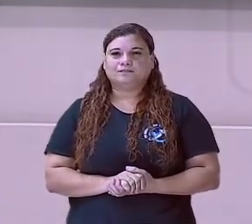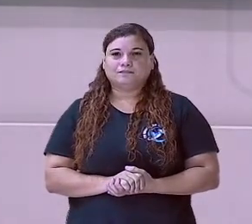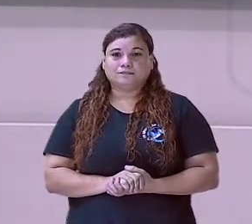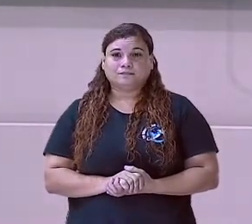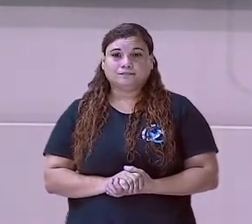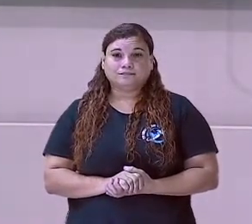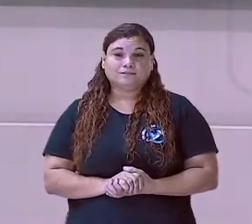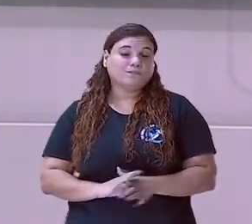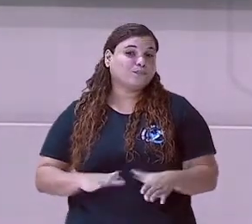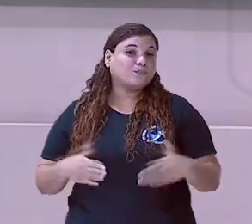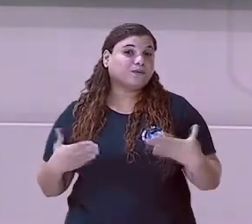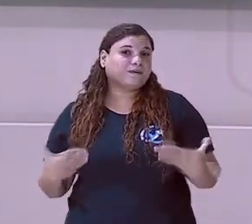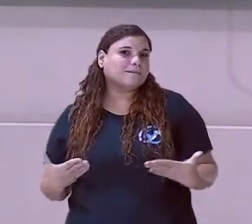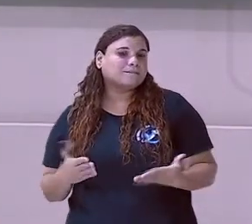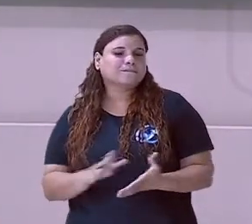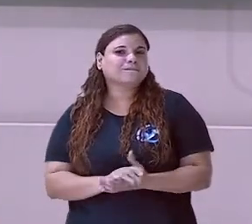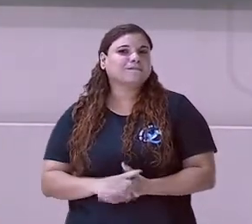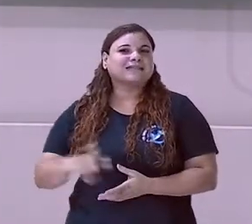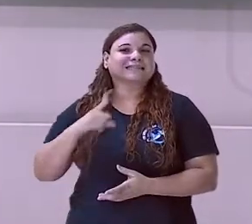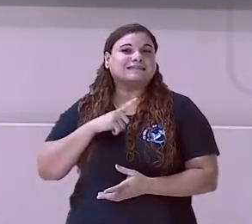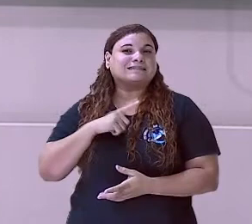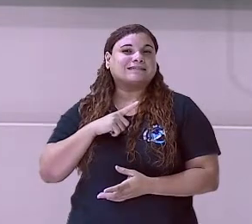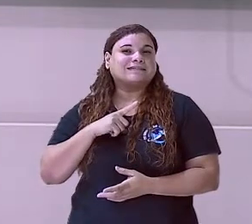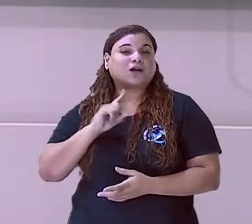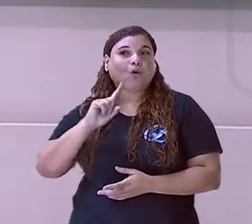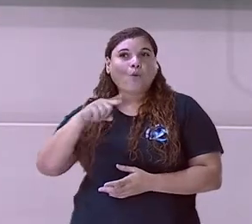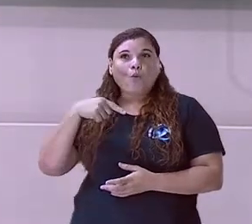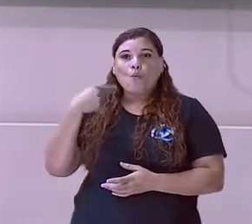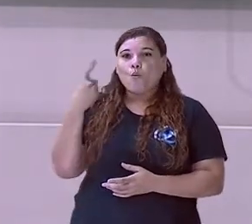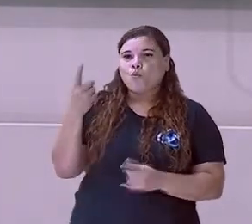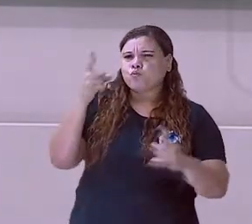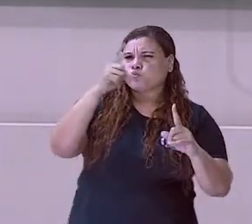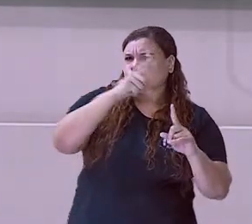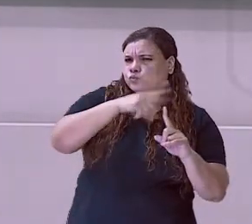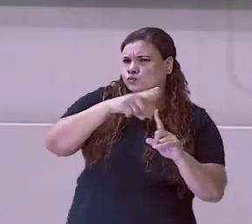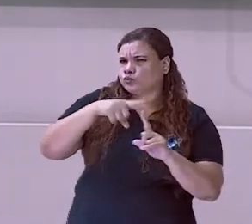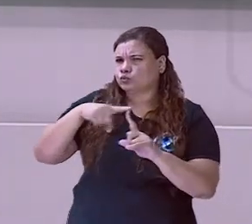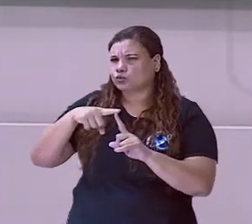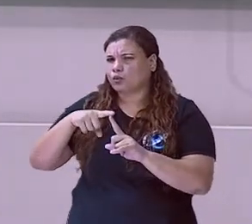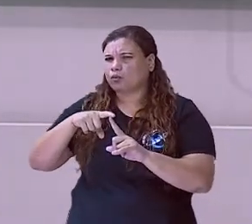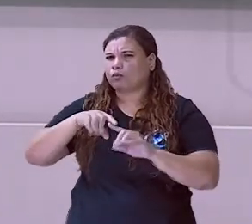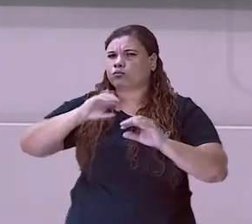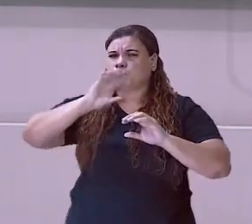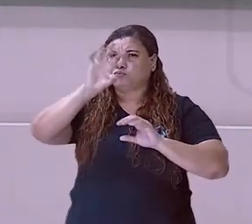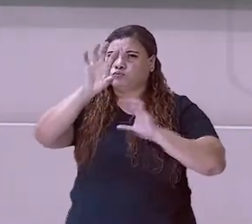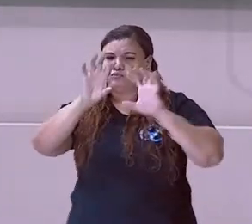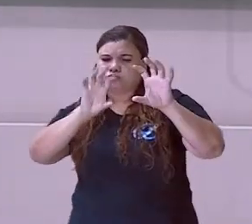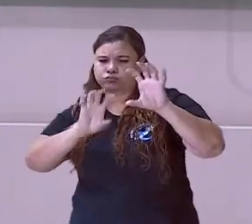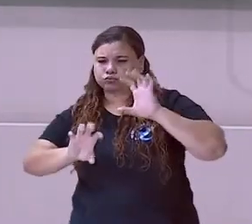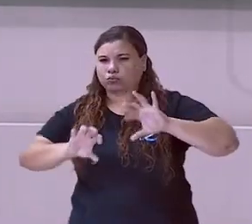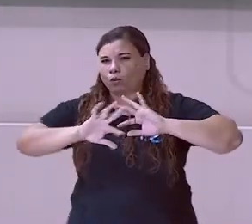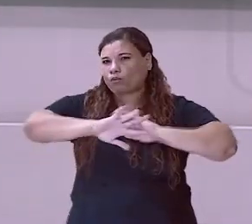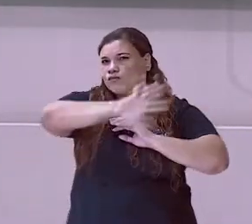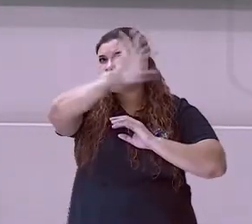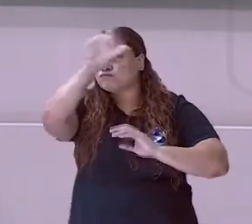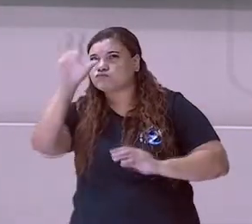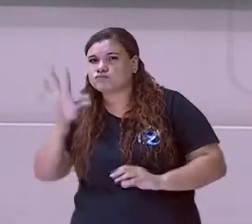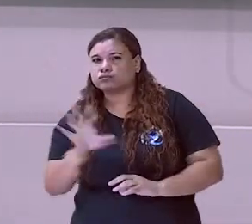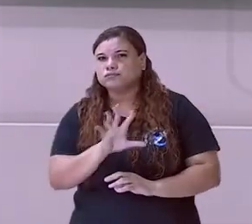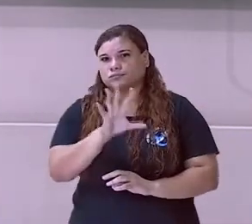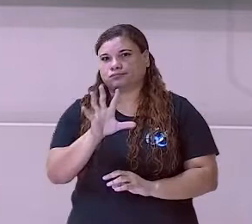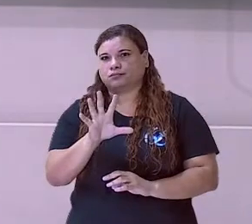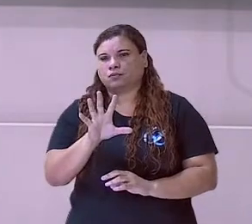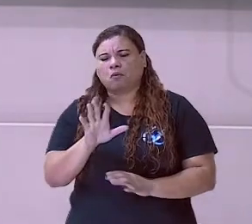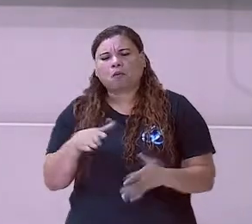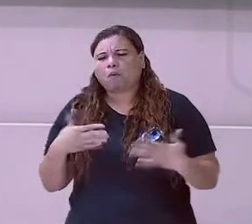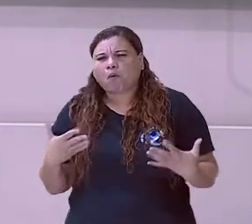Aí vem um outro tipo de regionalização. Países do norte e países do sul. Eliane, isso é fácil.